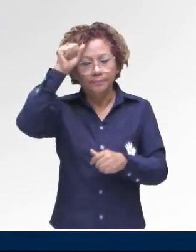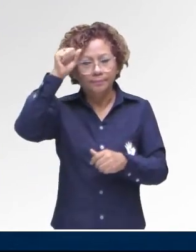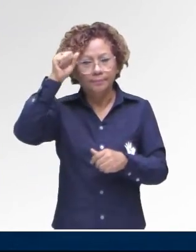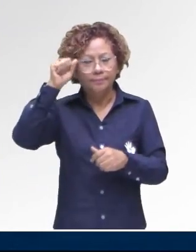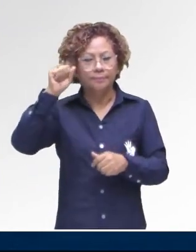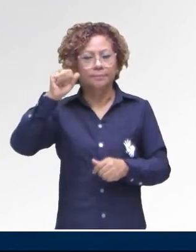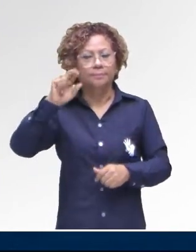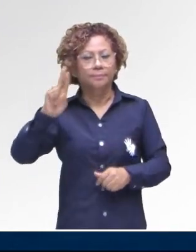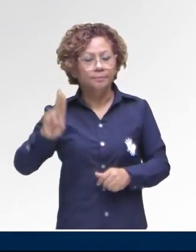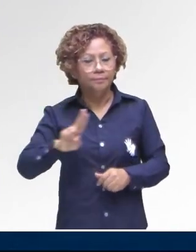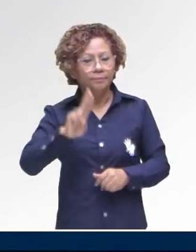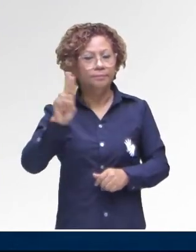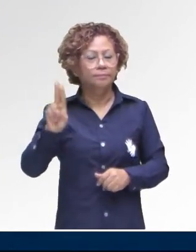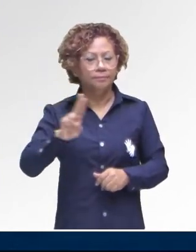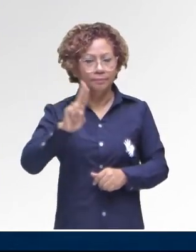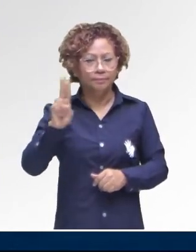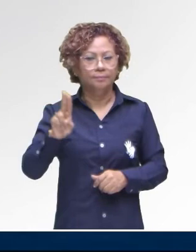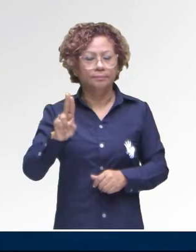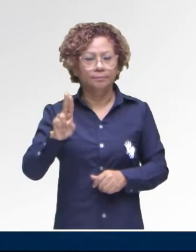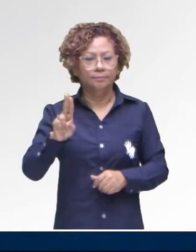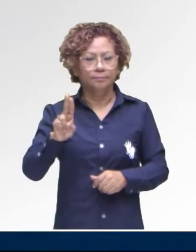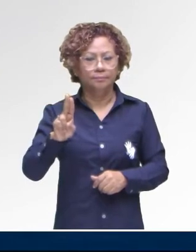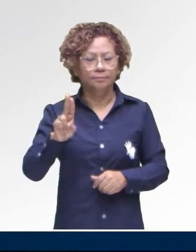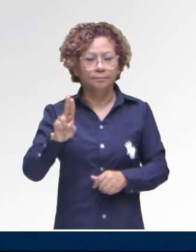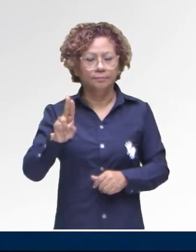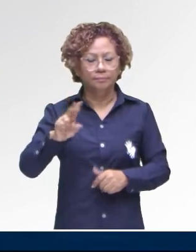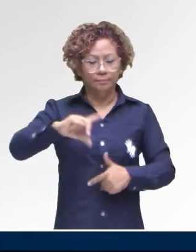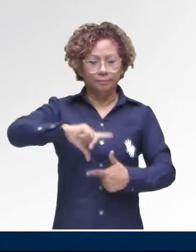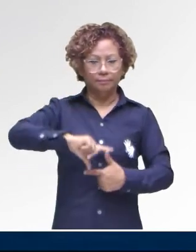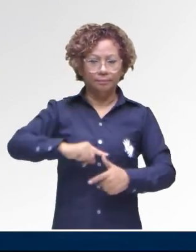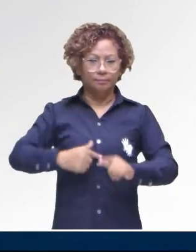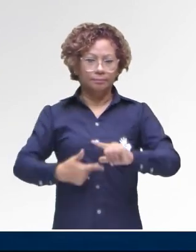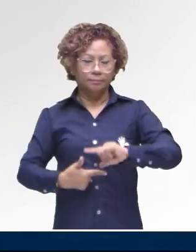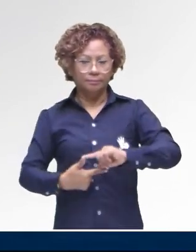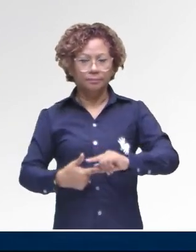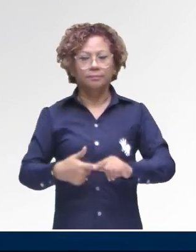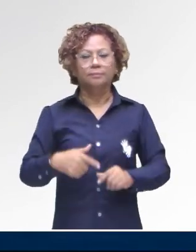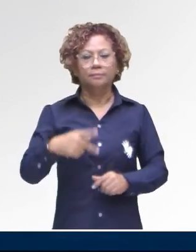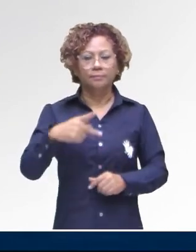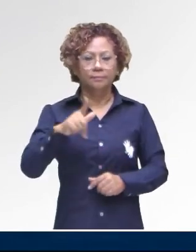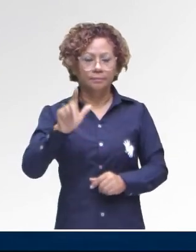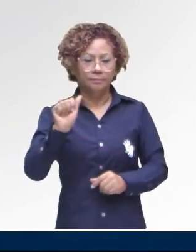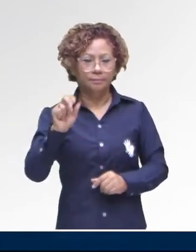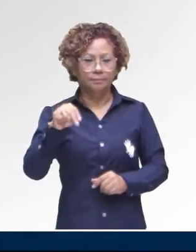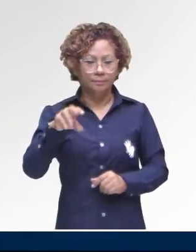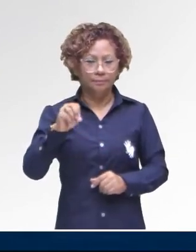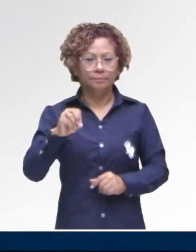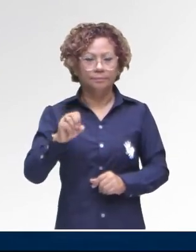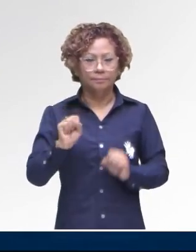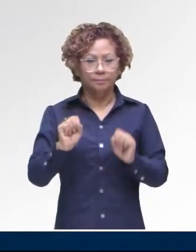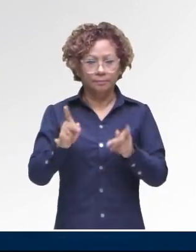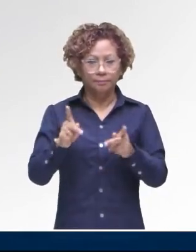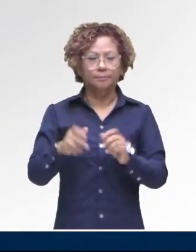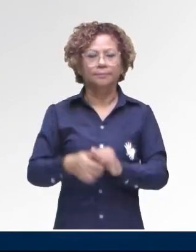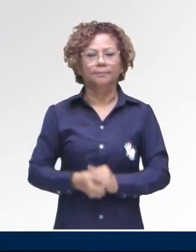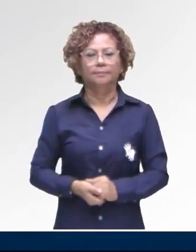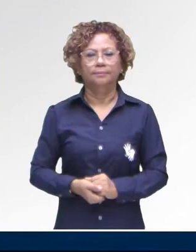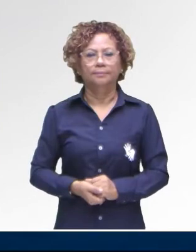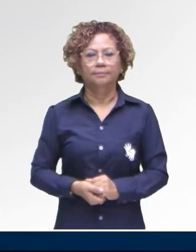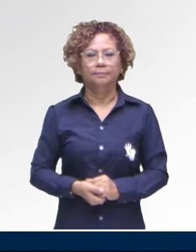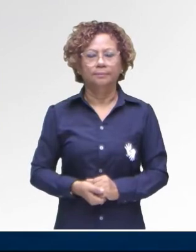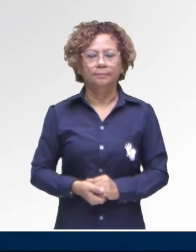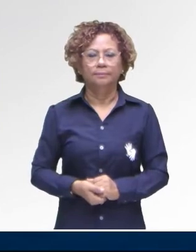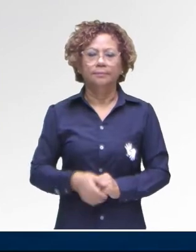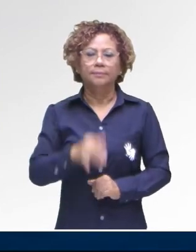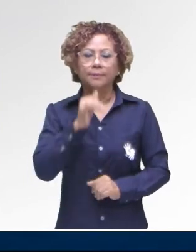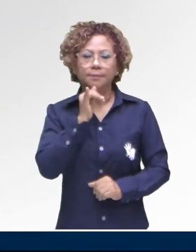né? Na geometria plana. Muito e muitas vezes, tá bom? Vamos para um